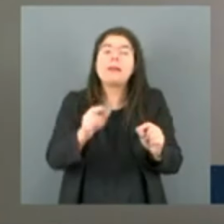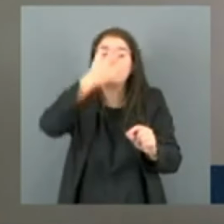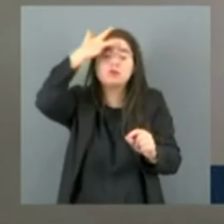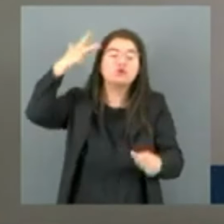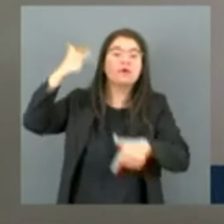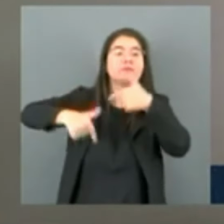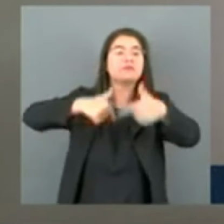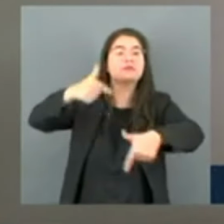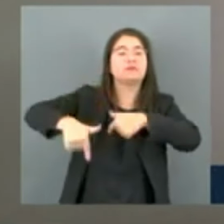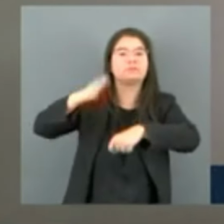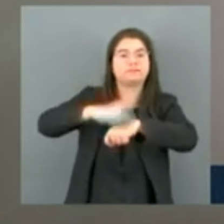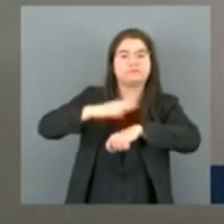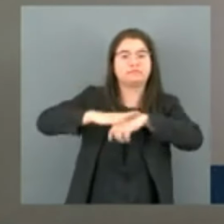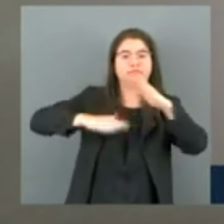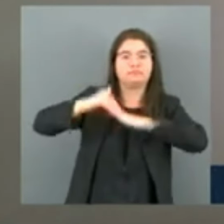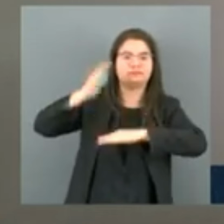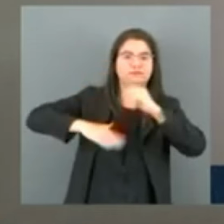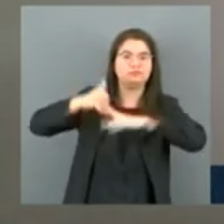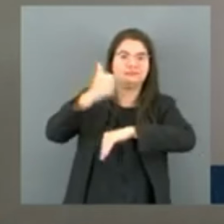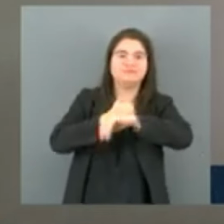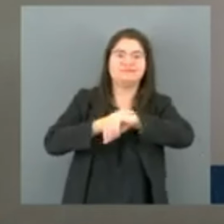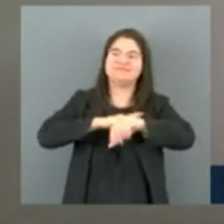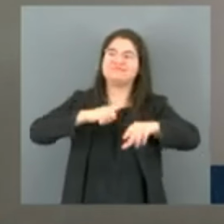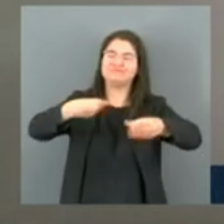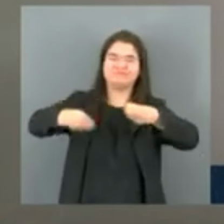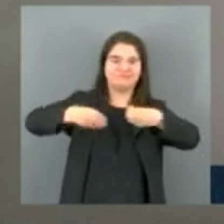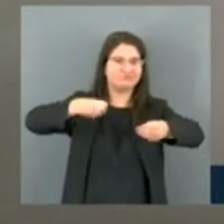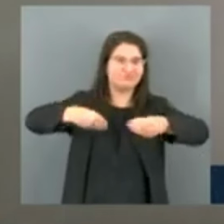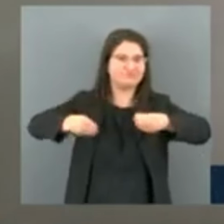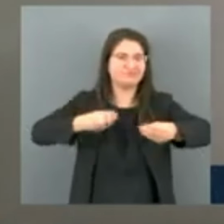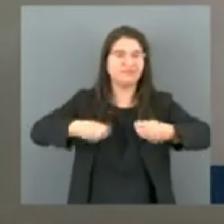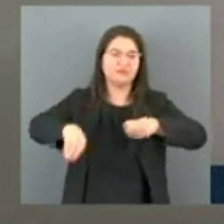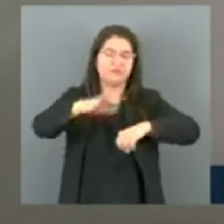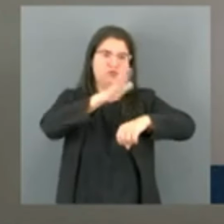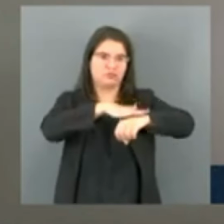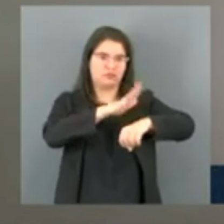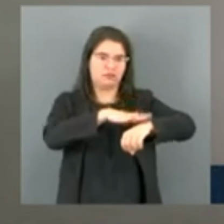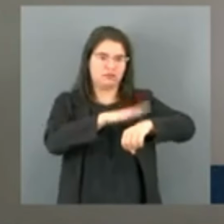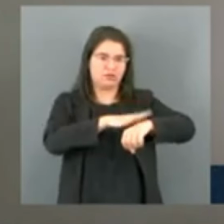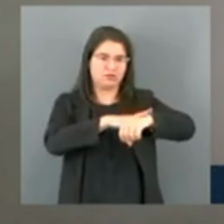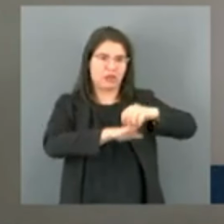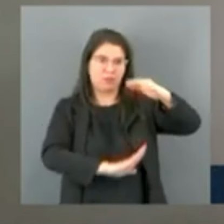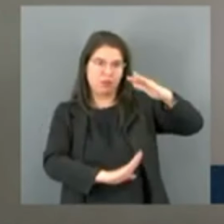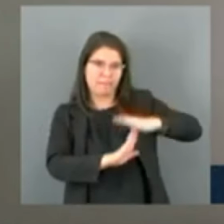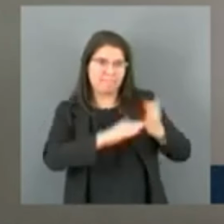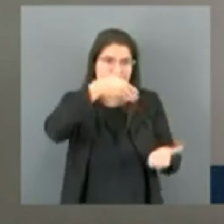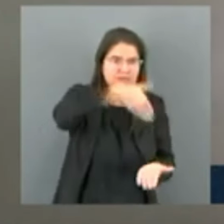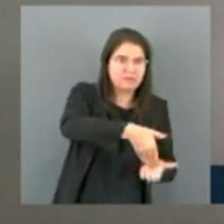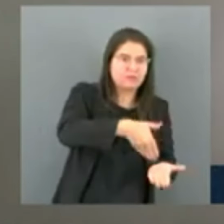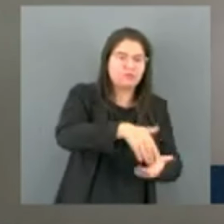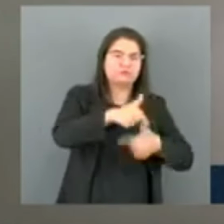atuação haja uma flexibilização, seja no tempo mínimo de atuação anterior,